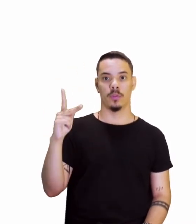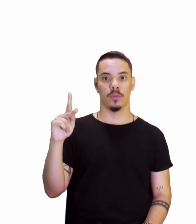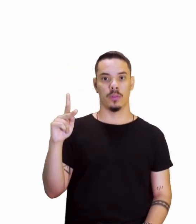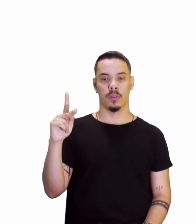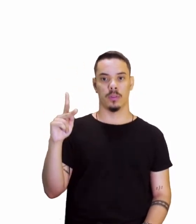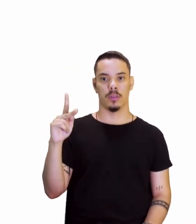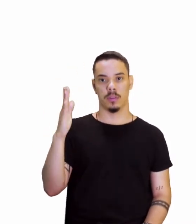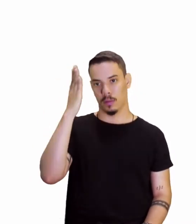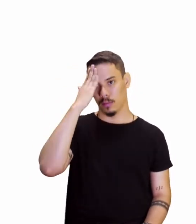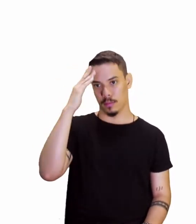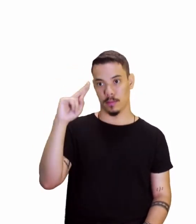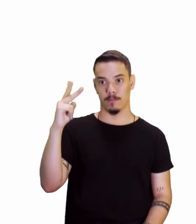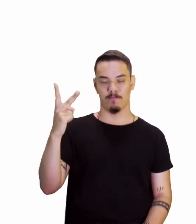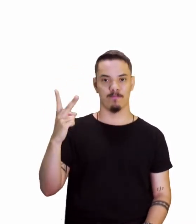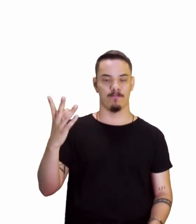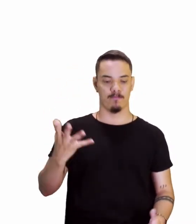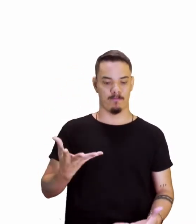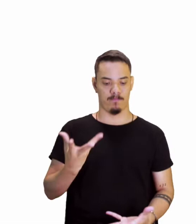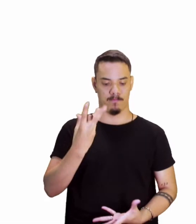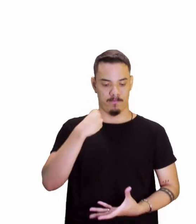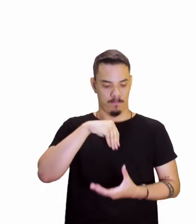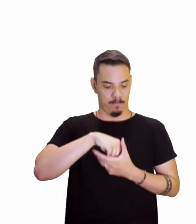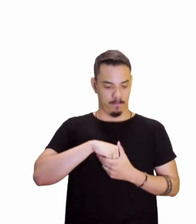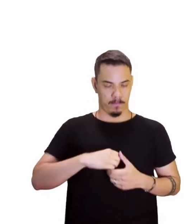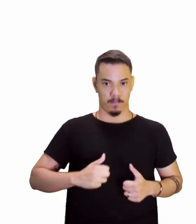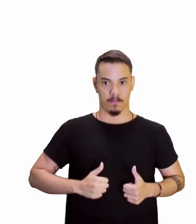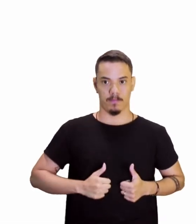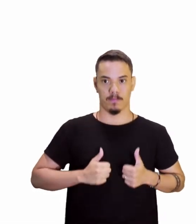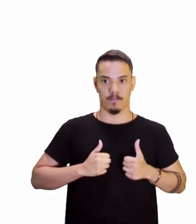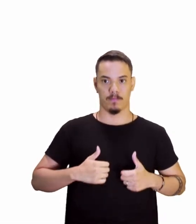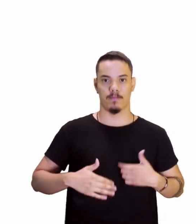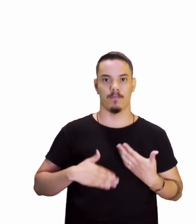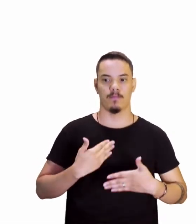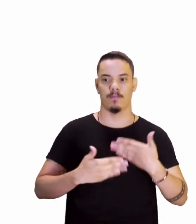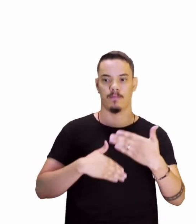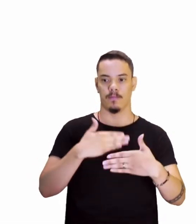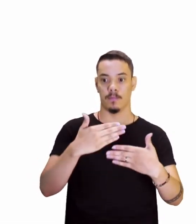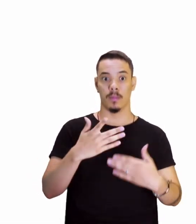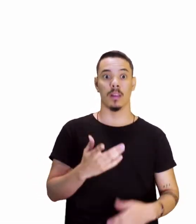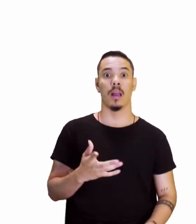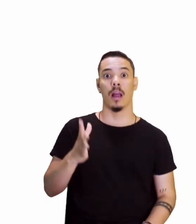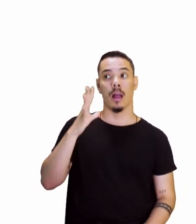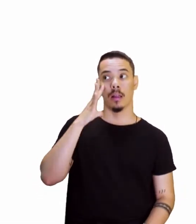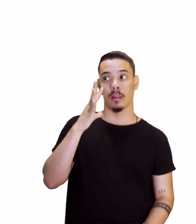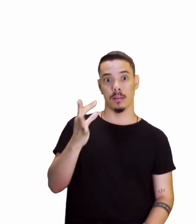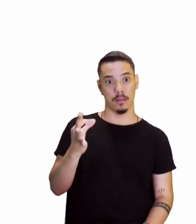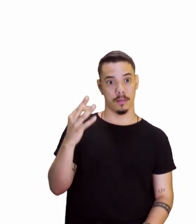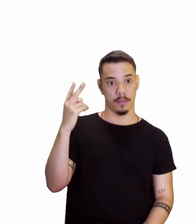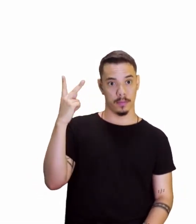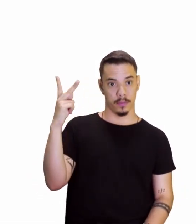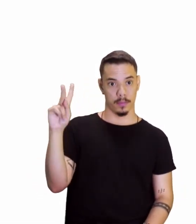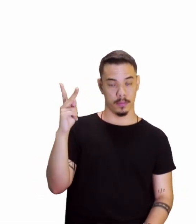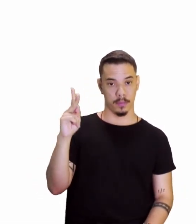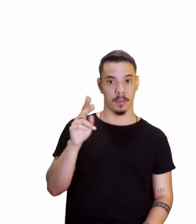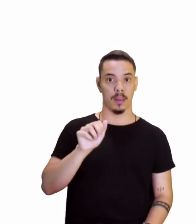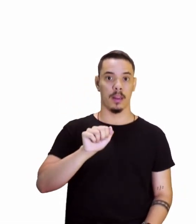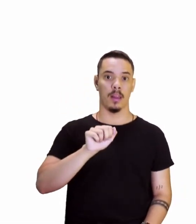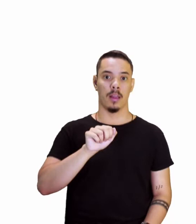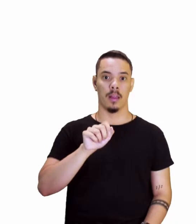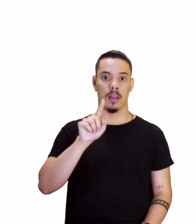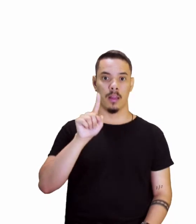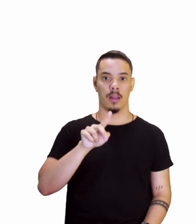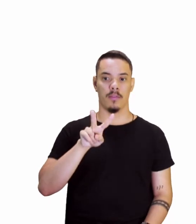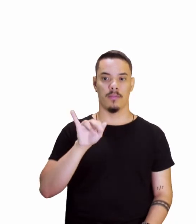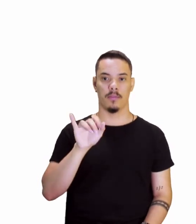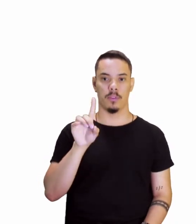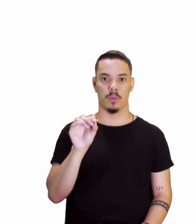a sabedoria enriquece sua alma. Preste atenção. Ávido é a